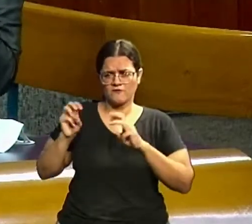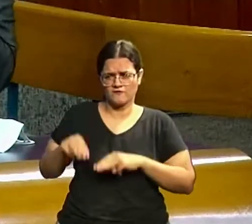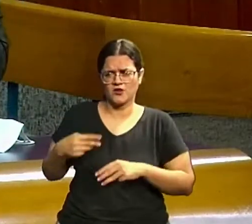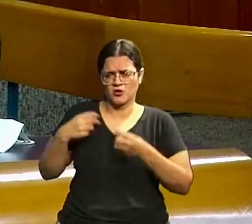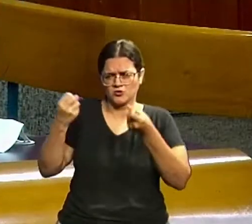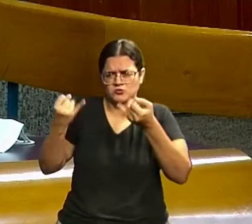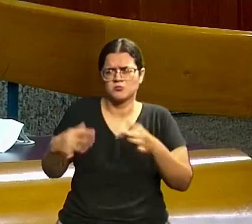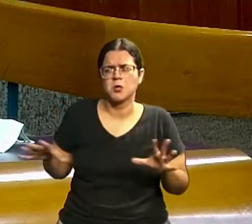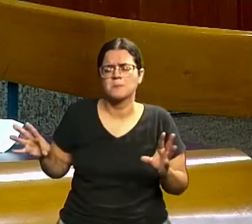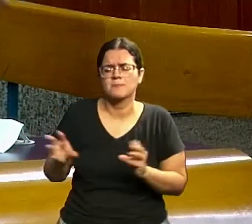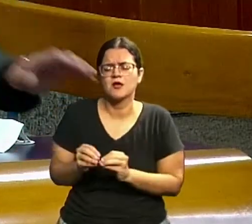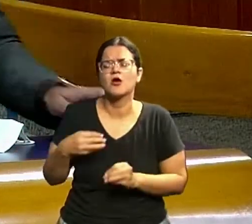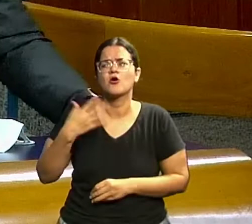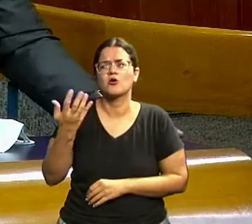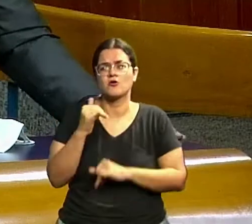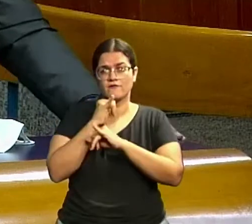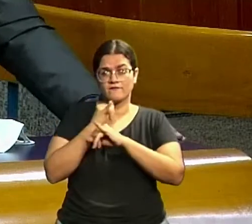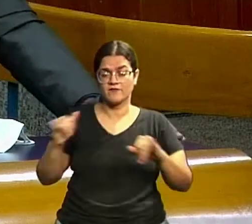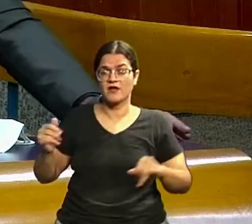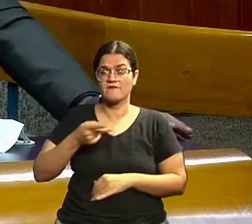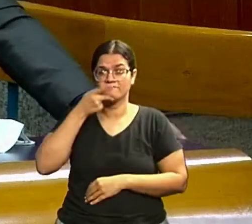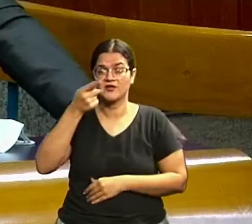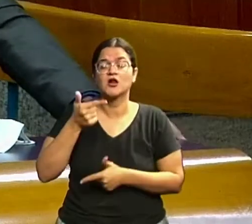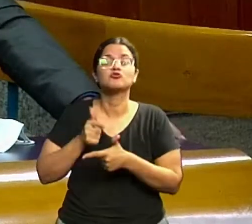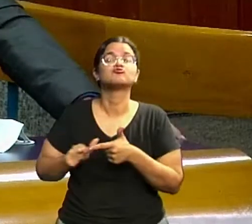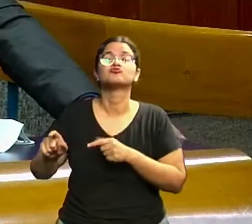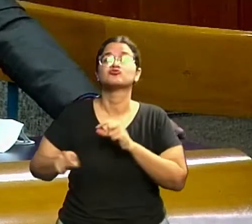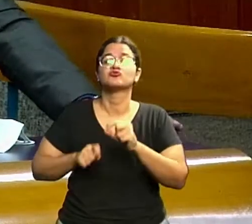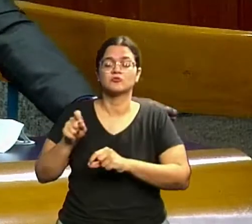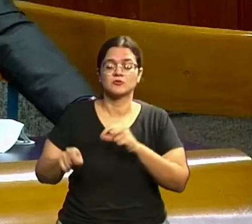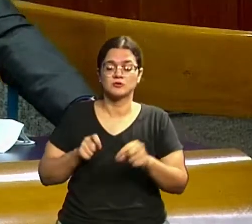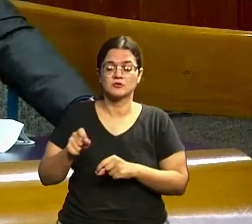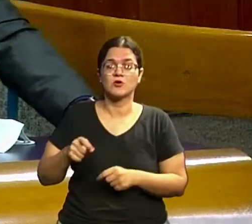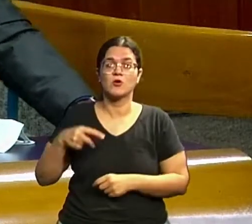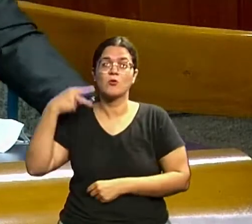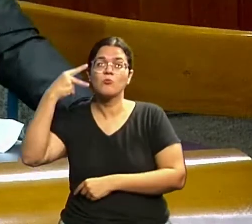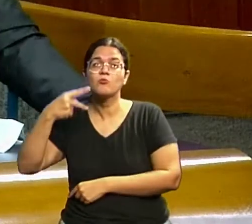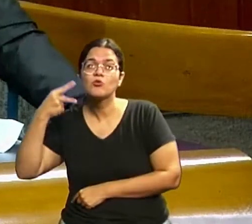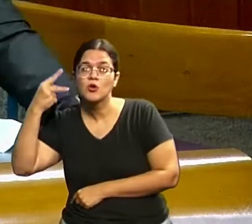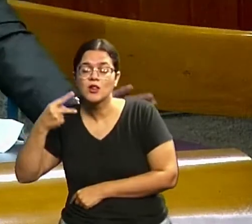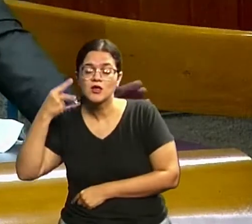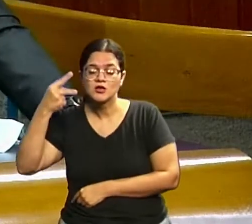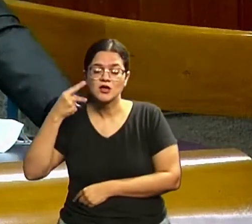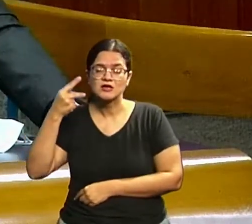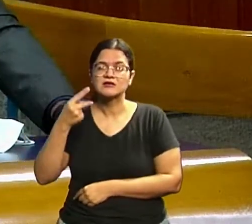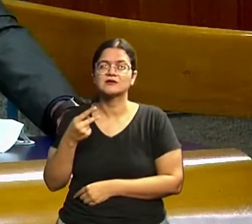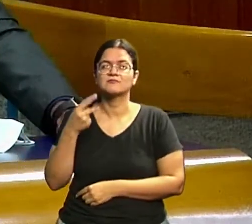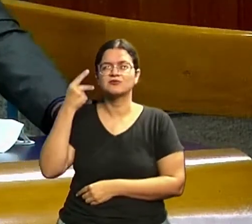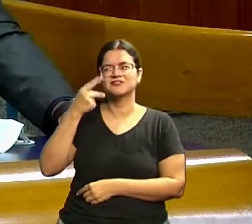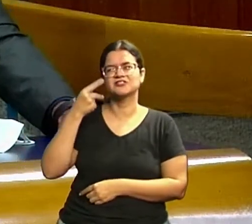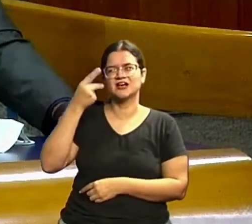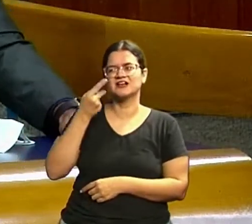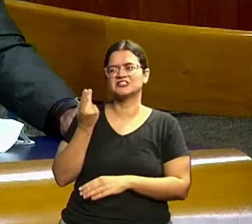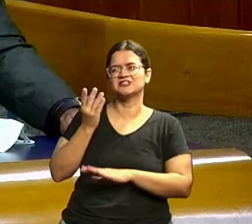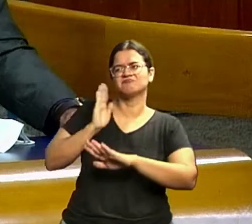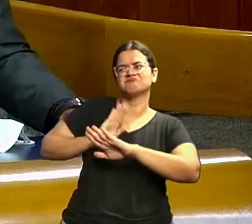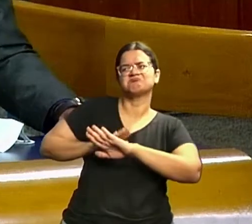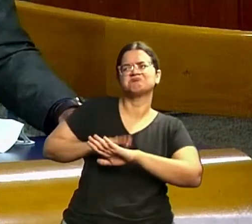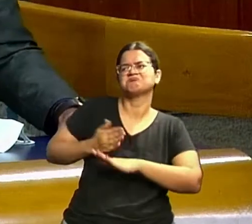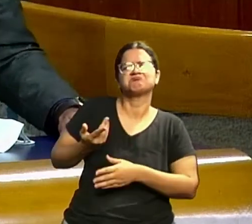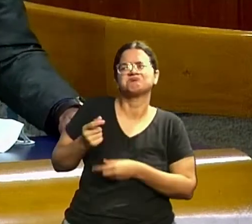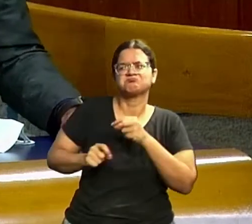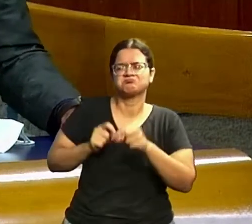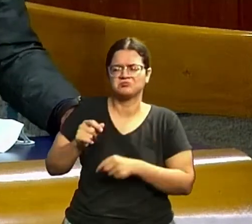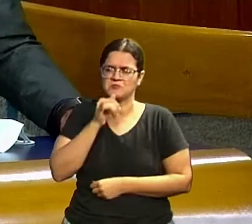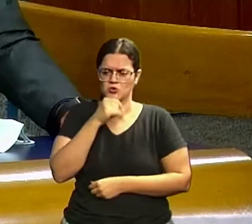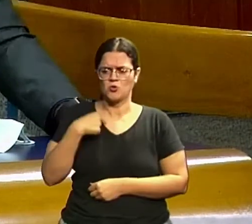finalizando a minha fala, eu gostaria de falar a respeito de política e politicagem. O que é política?